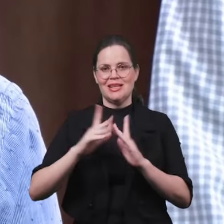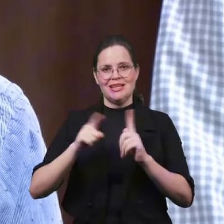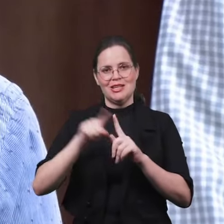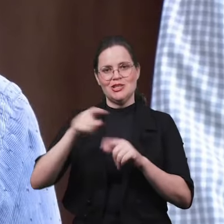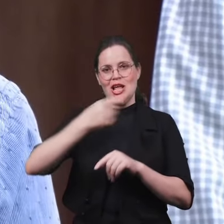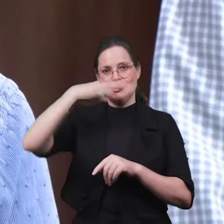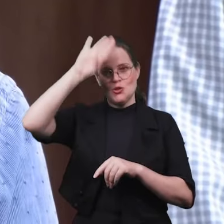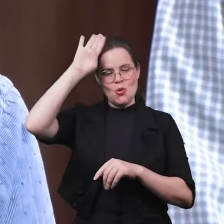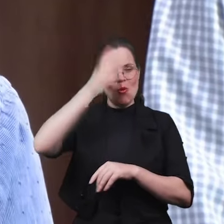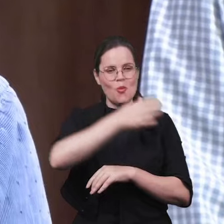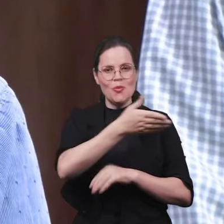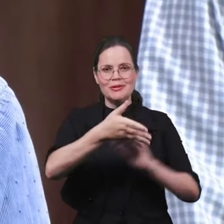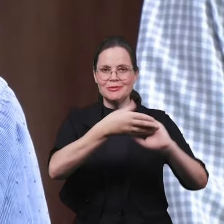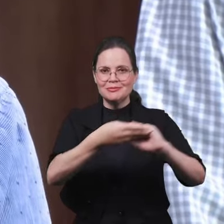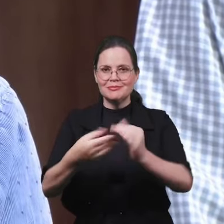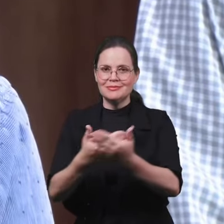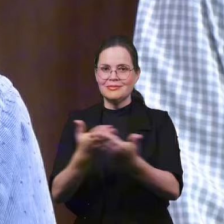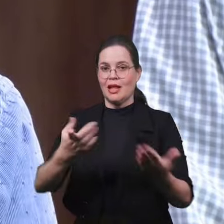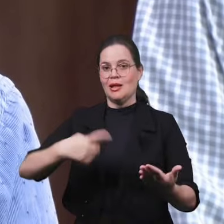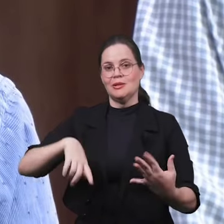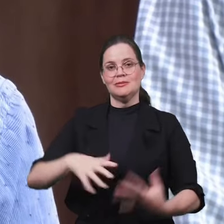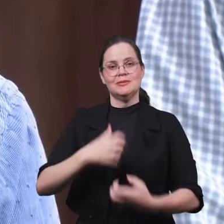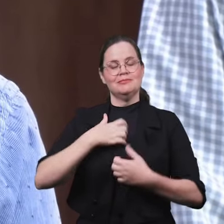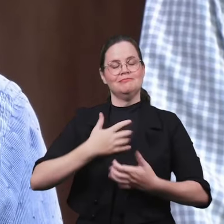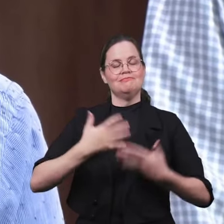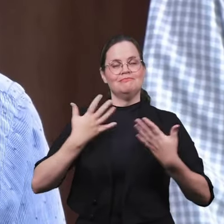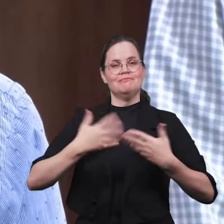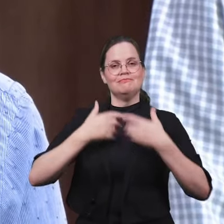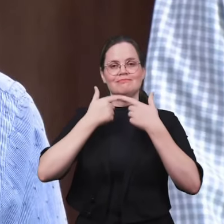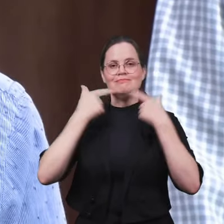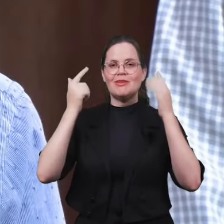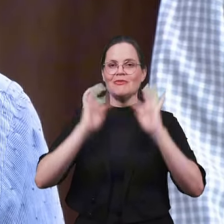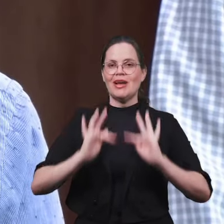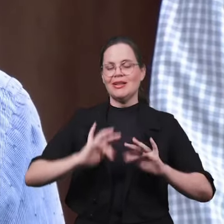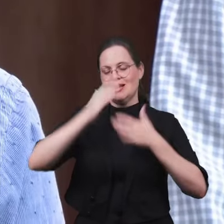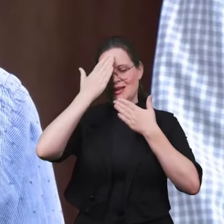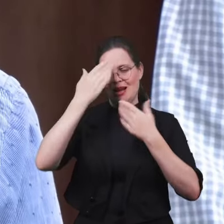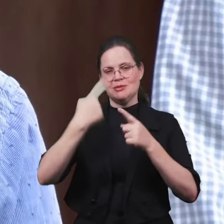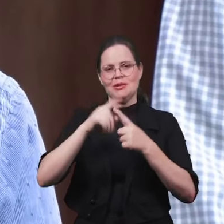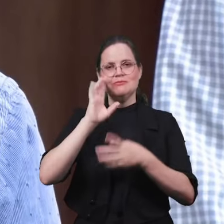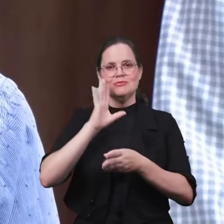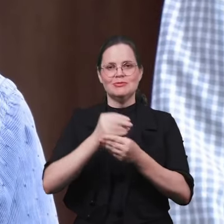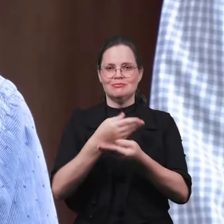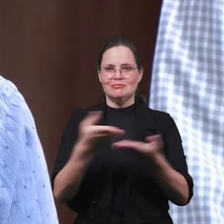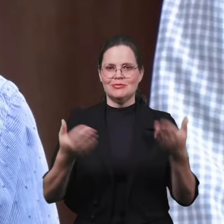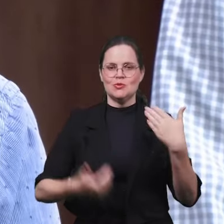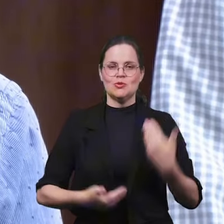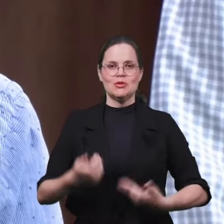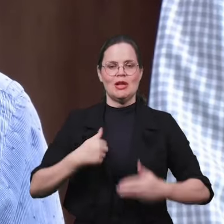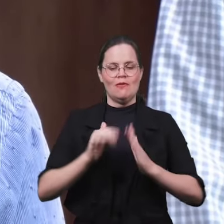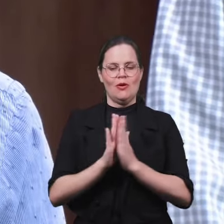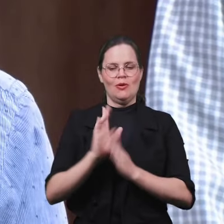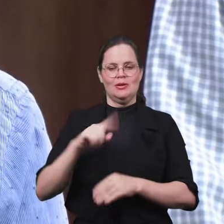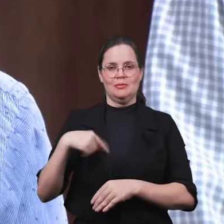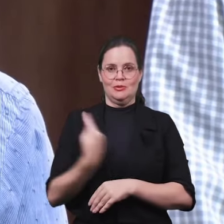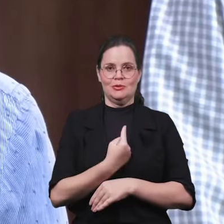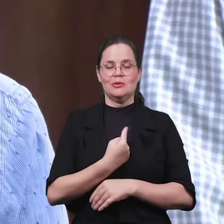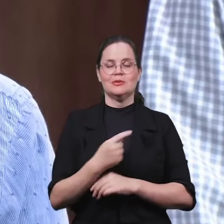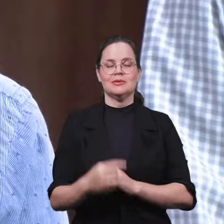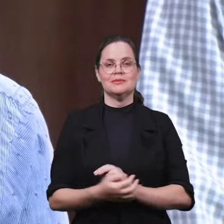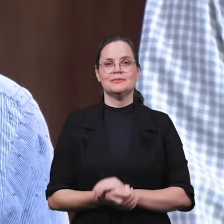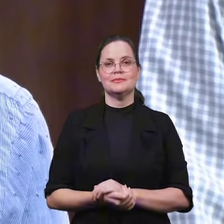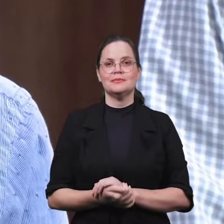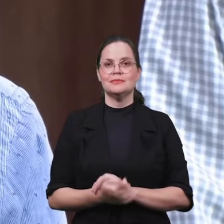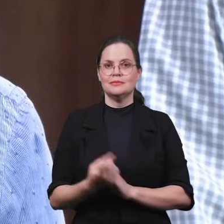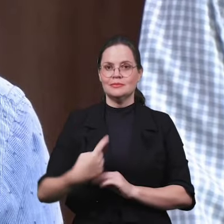nossa igreja lá em Cuba. Nós estamos muito gratos porque sabemos que as igrejas estão orando por nós